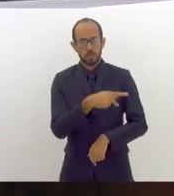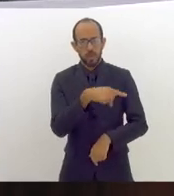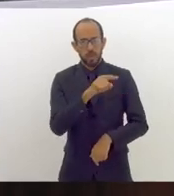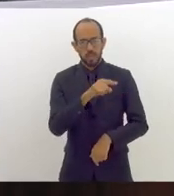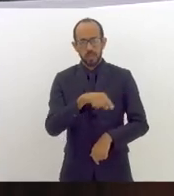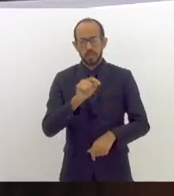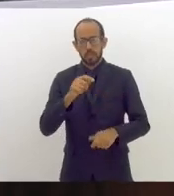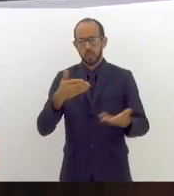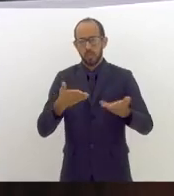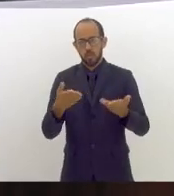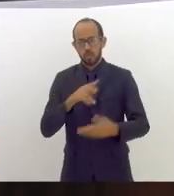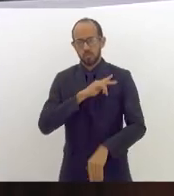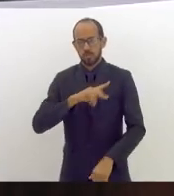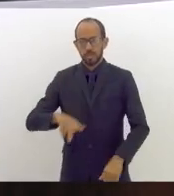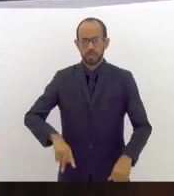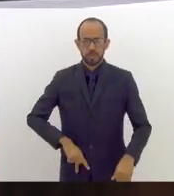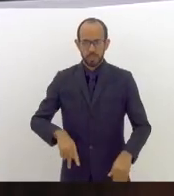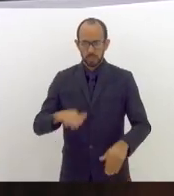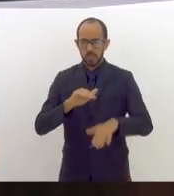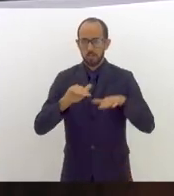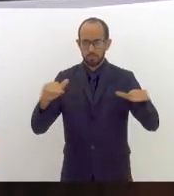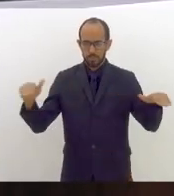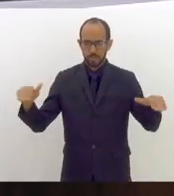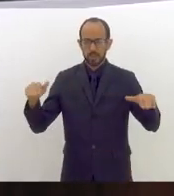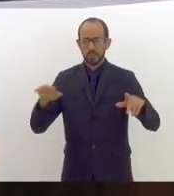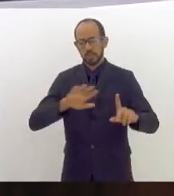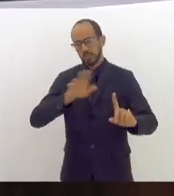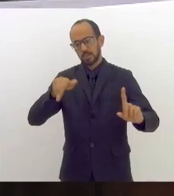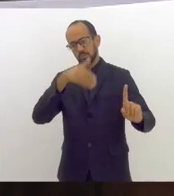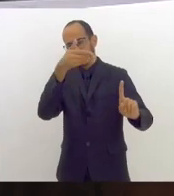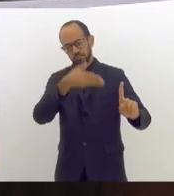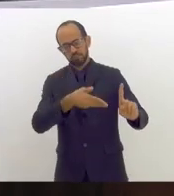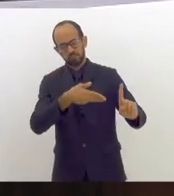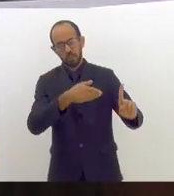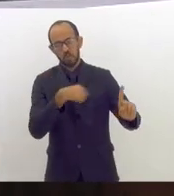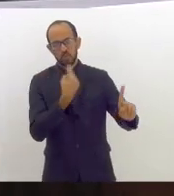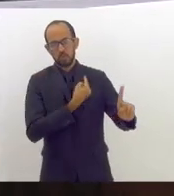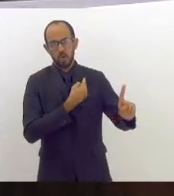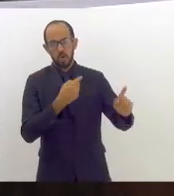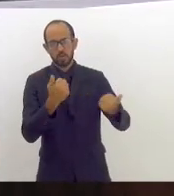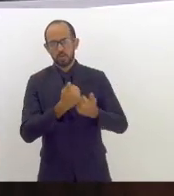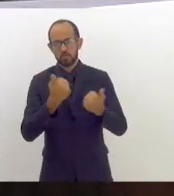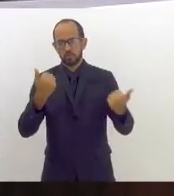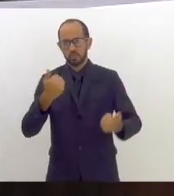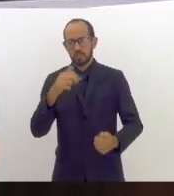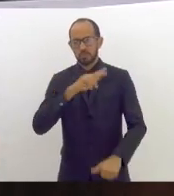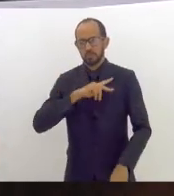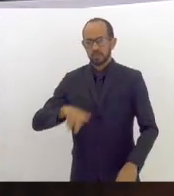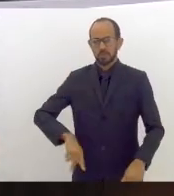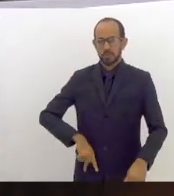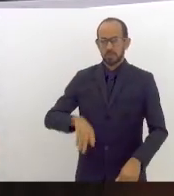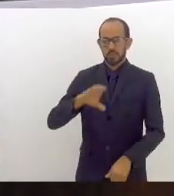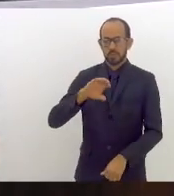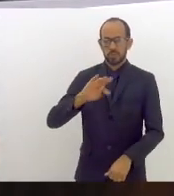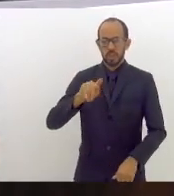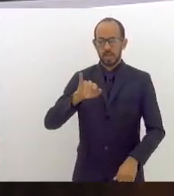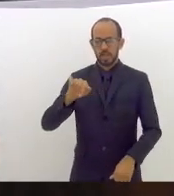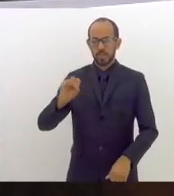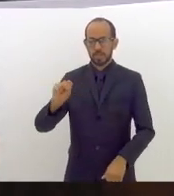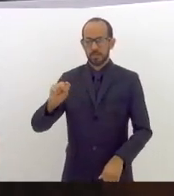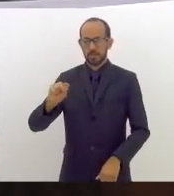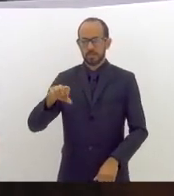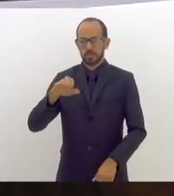e que concede essa honraria ao nosso vice-presidente Chagas bola parceiro enfim